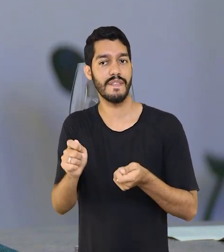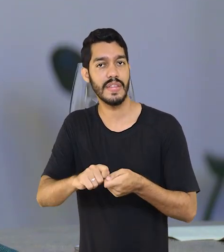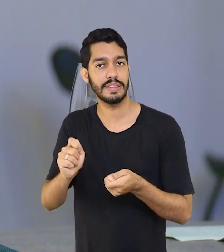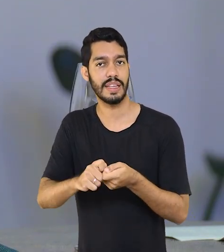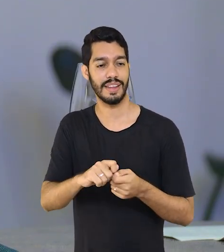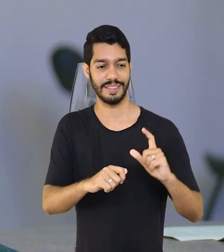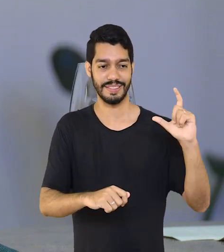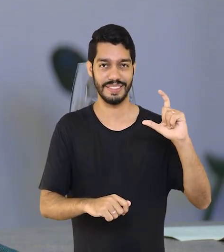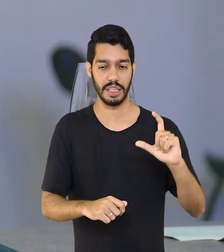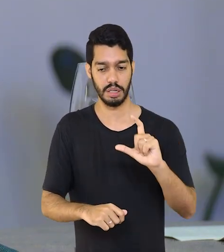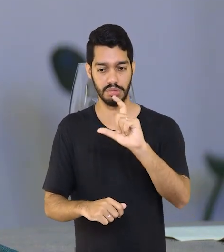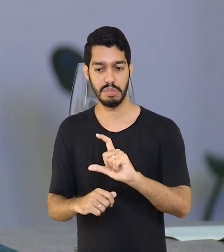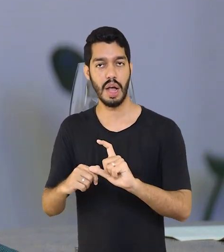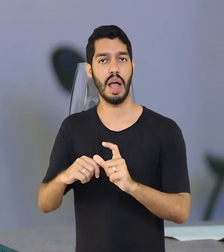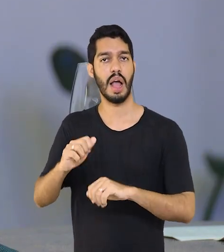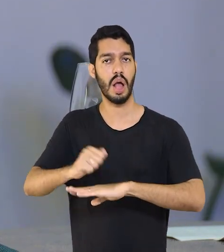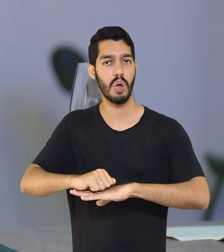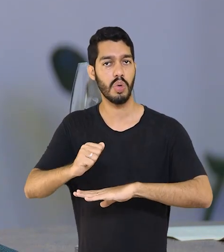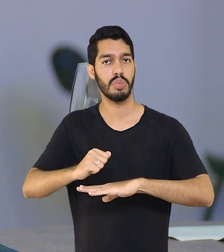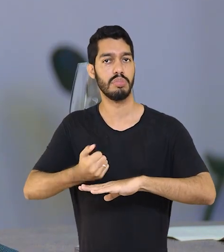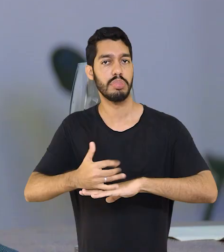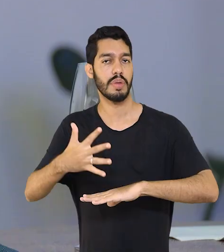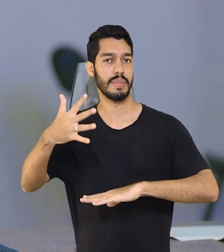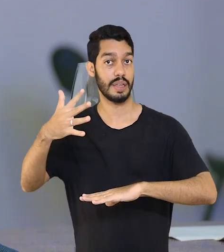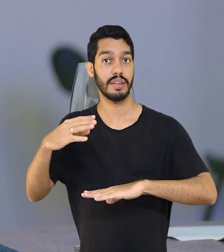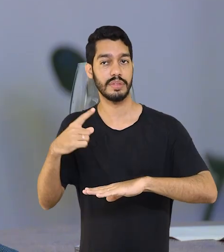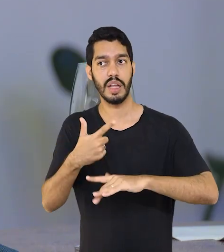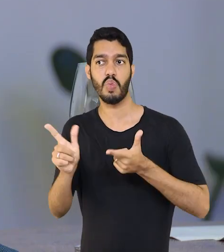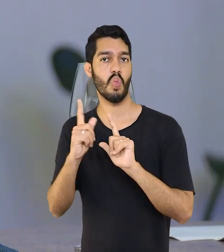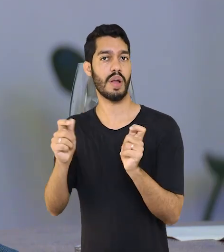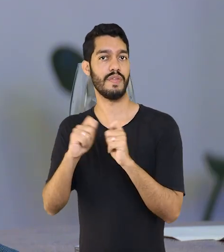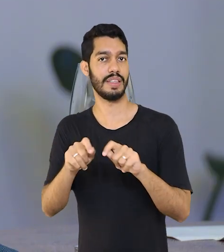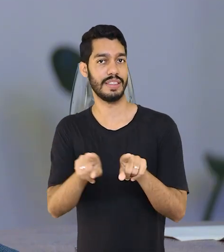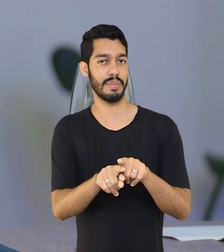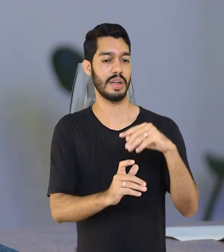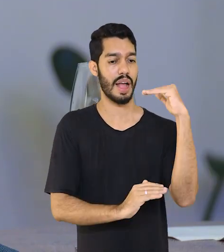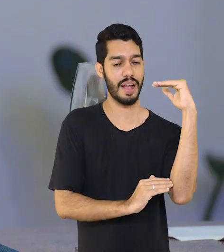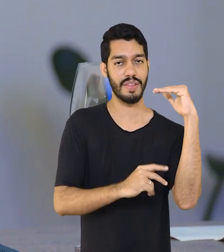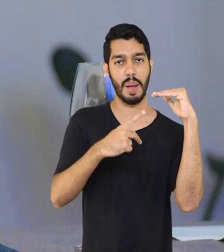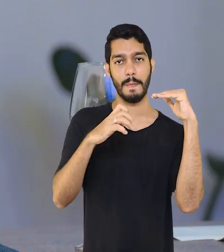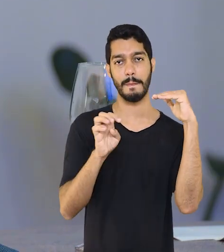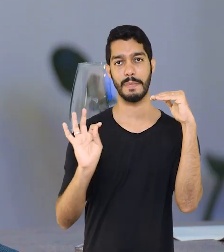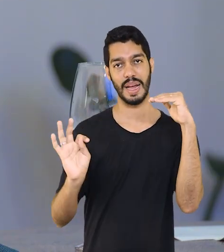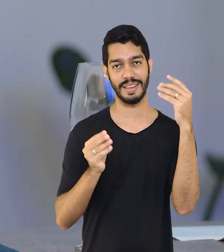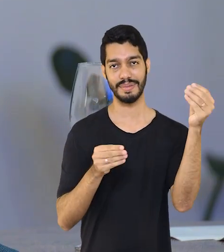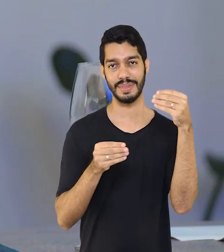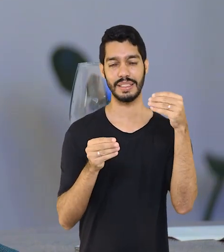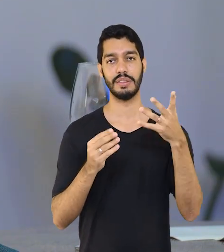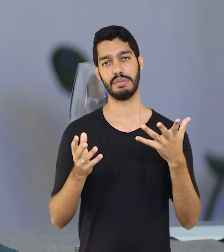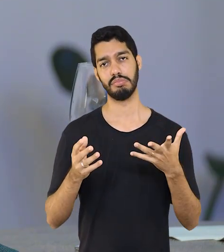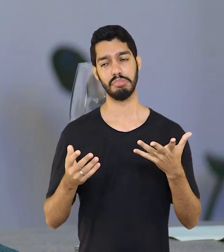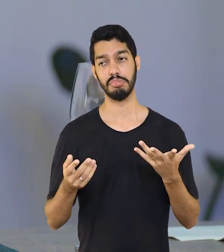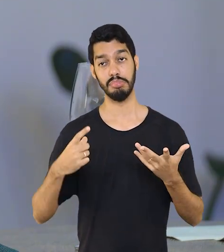do alumínio, da latinha, ela é reaproveitada em outras situações, garrafas PET, etc. Tudo